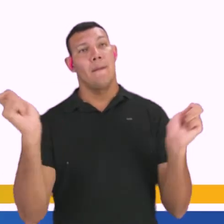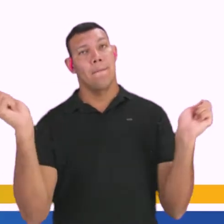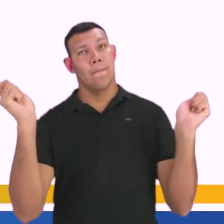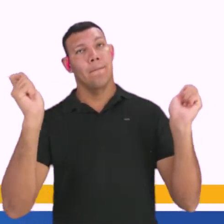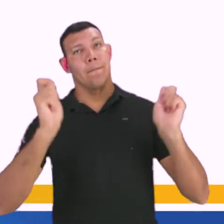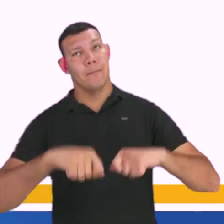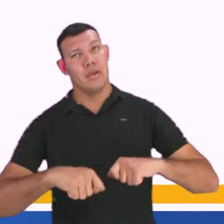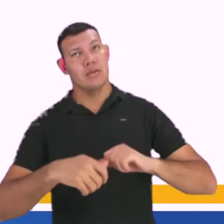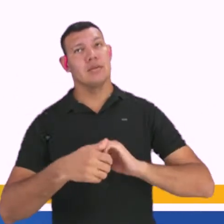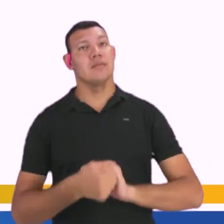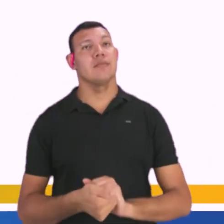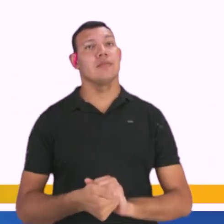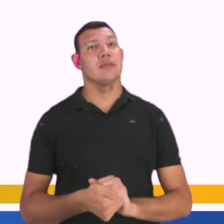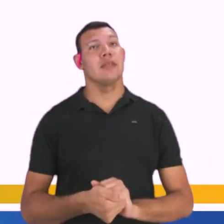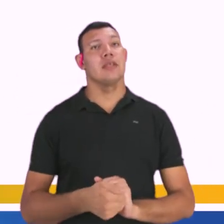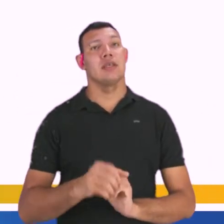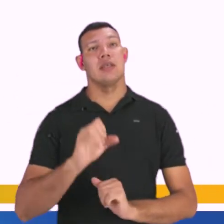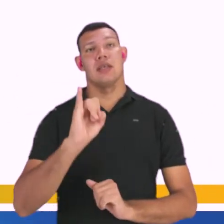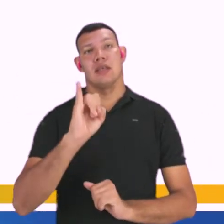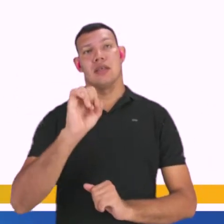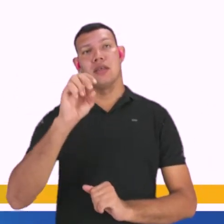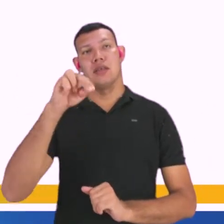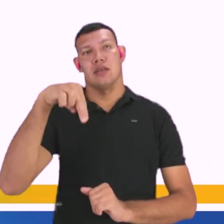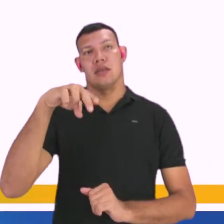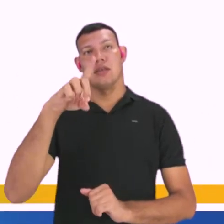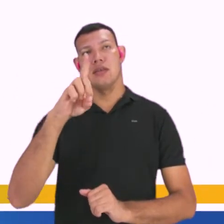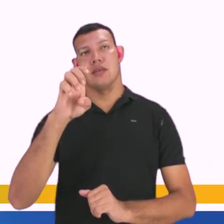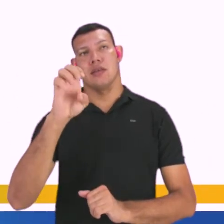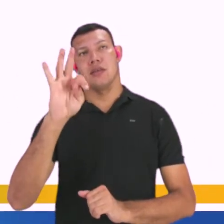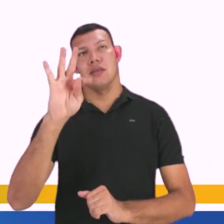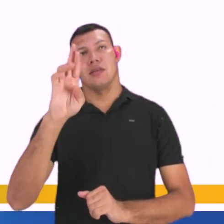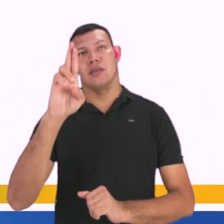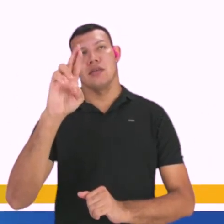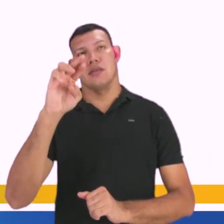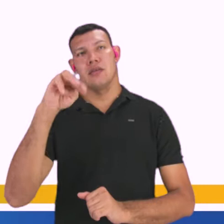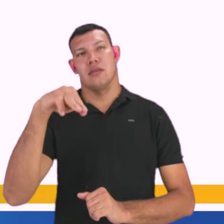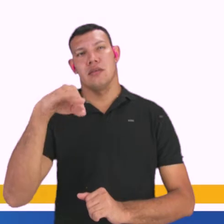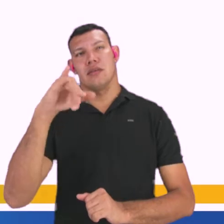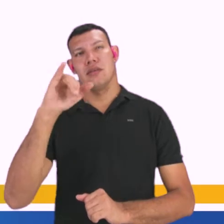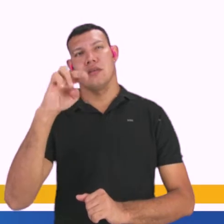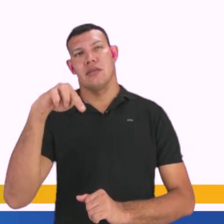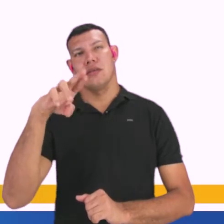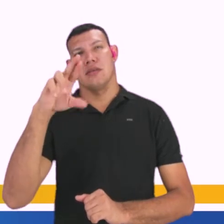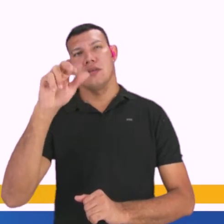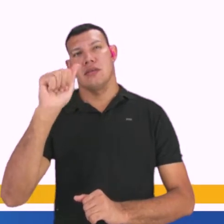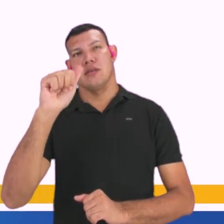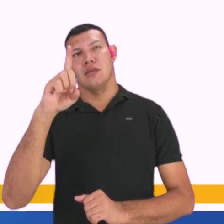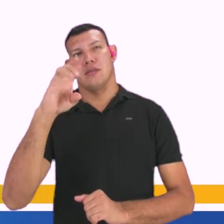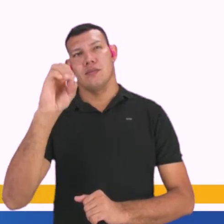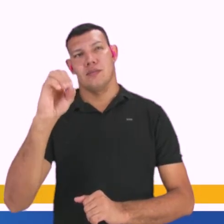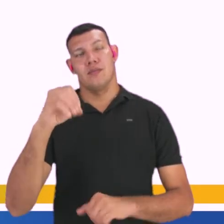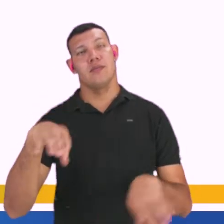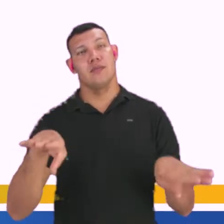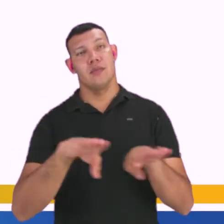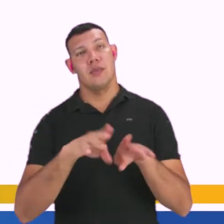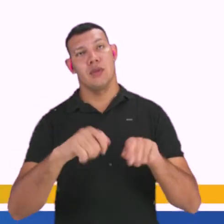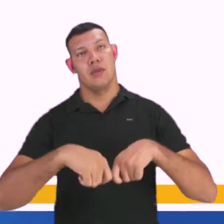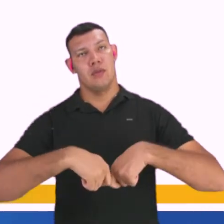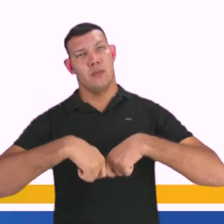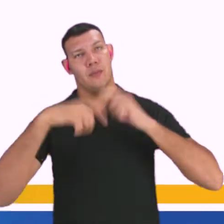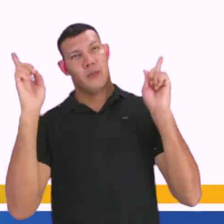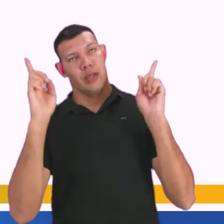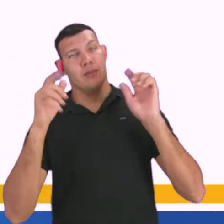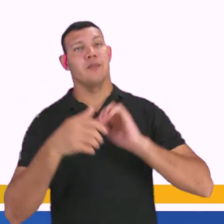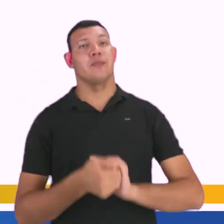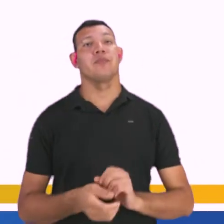então já sabemos pela regra de creme que nós temos a seguinte situação nós vamos ter um X1 que é o